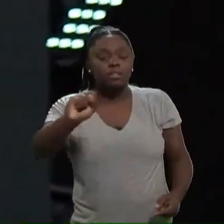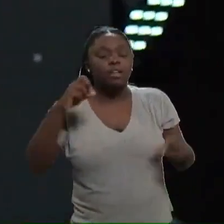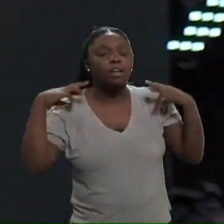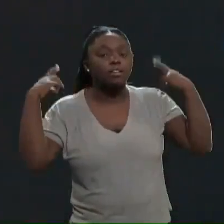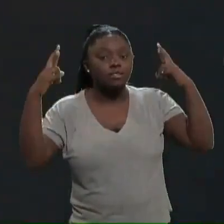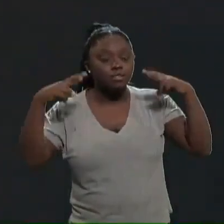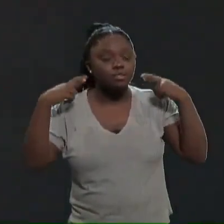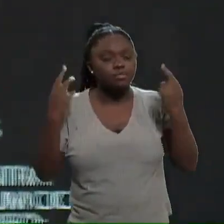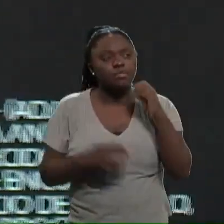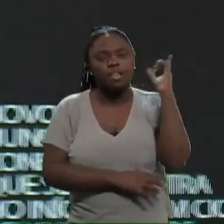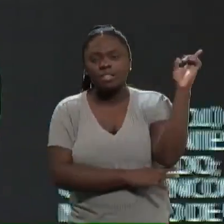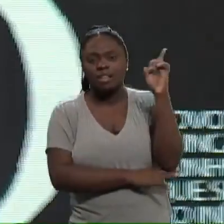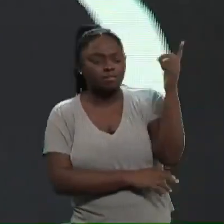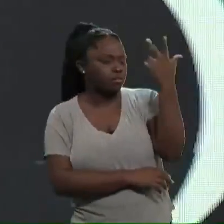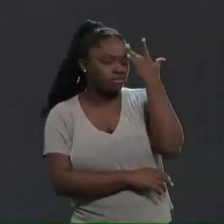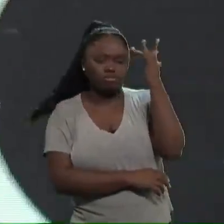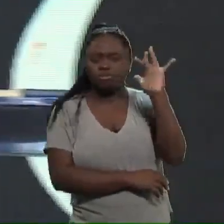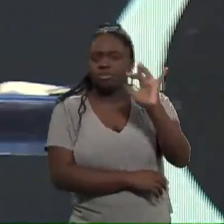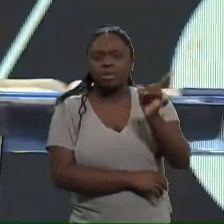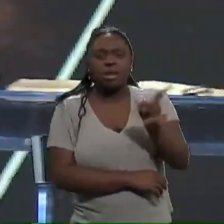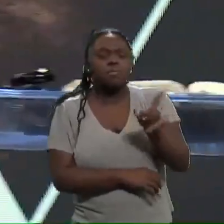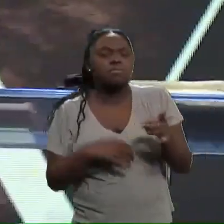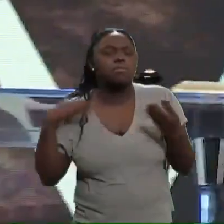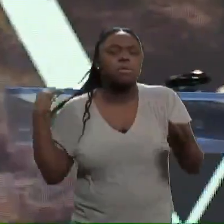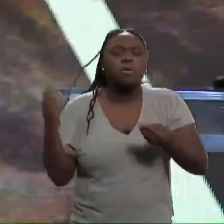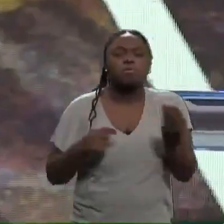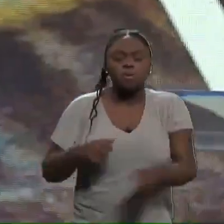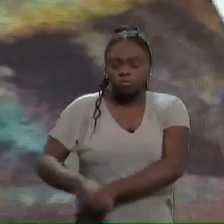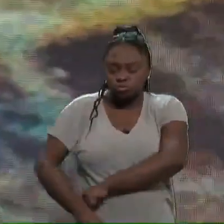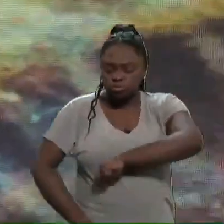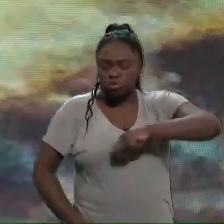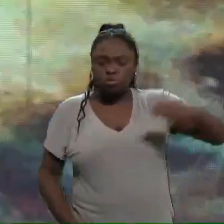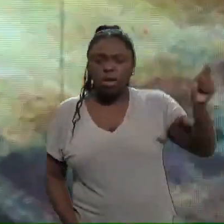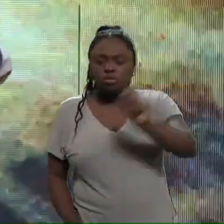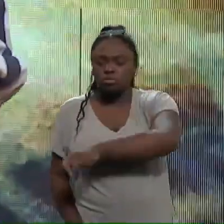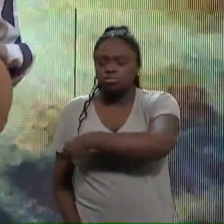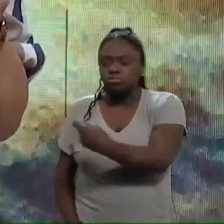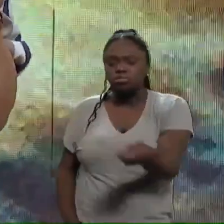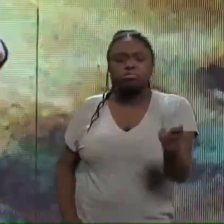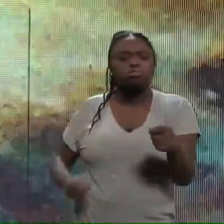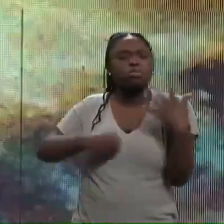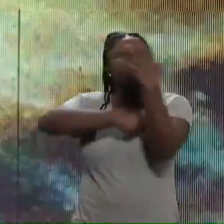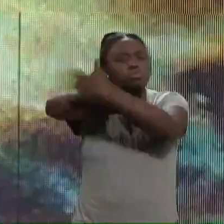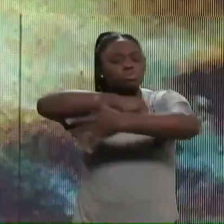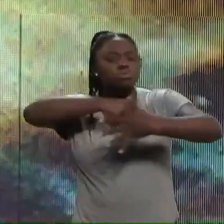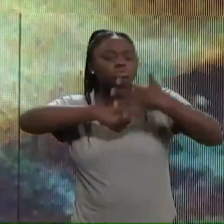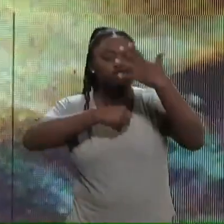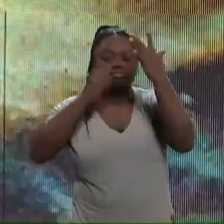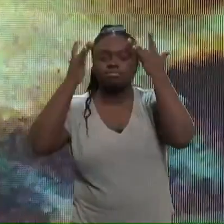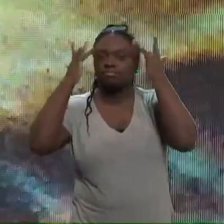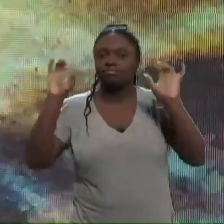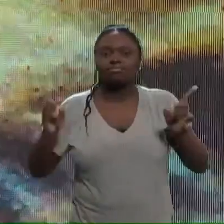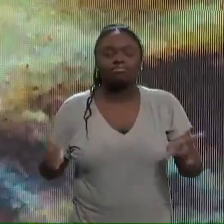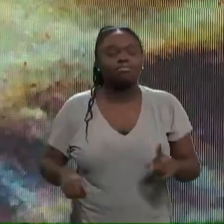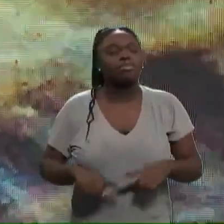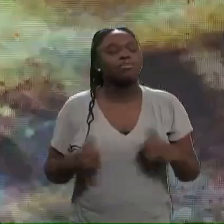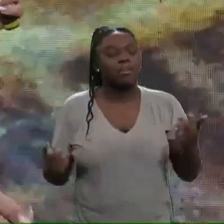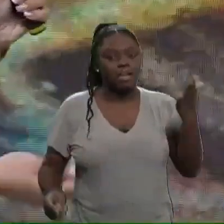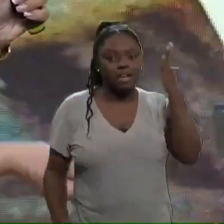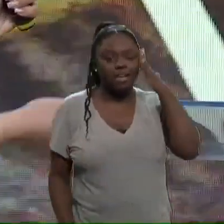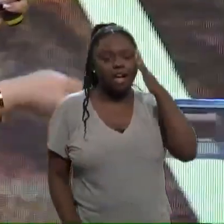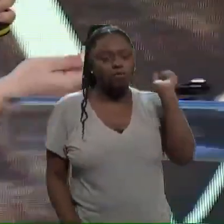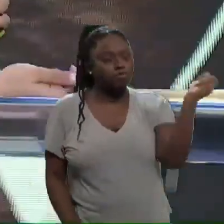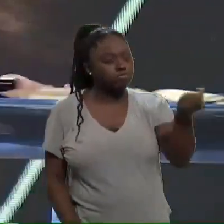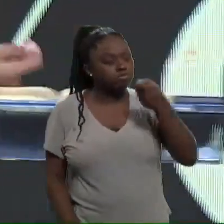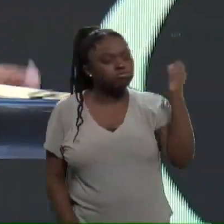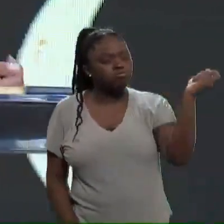ovelhas. Davi não sabe lidar com espada, Davi não sabe lidar com escudo, Davi sabe lidar com funda, porque